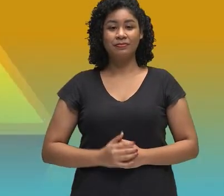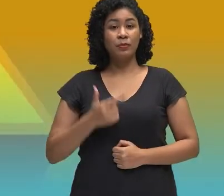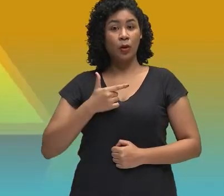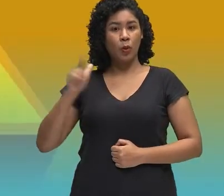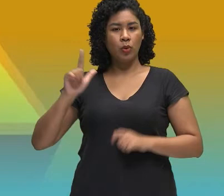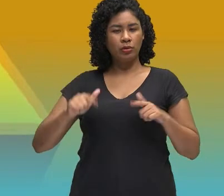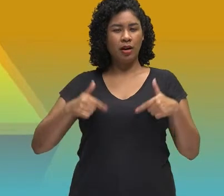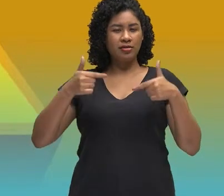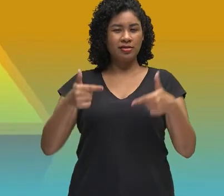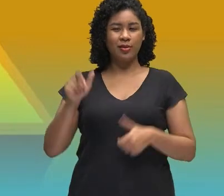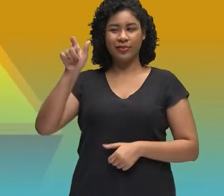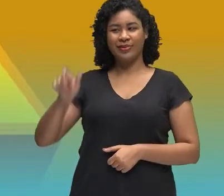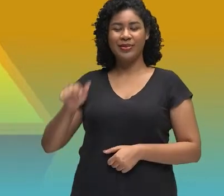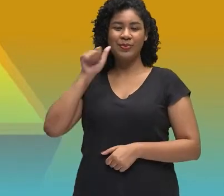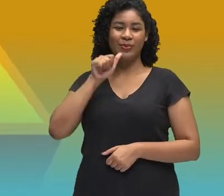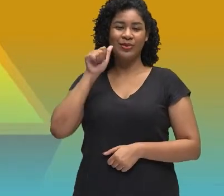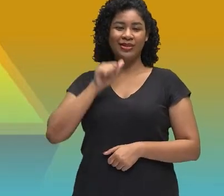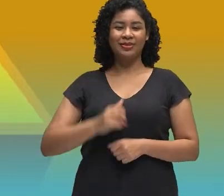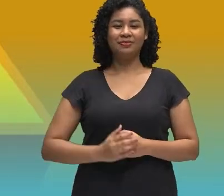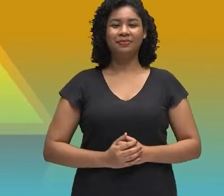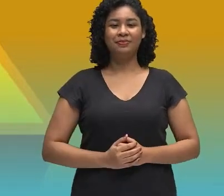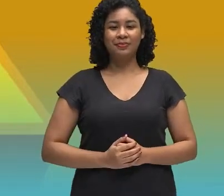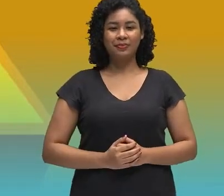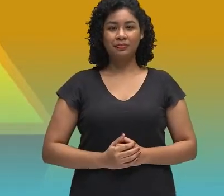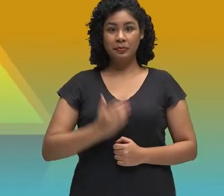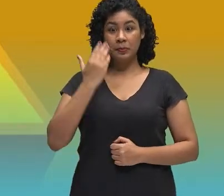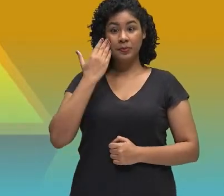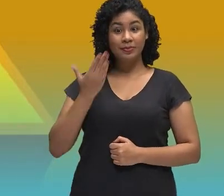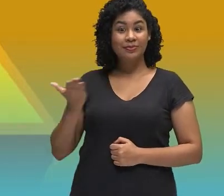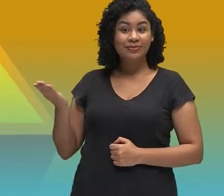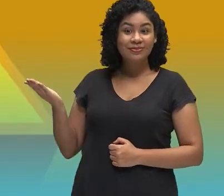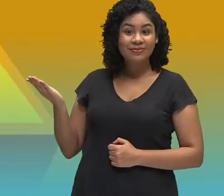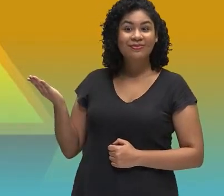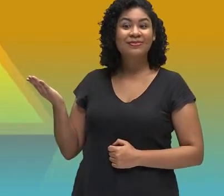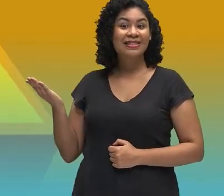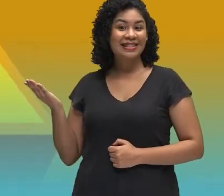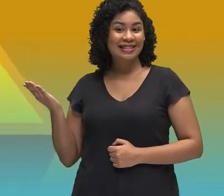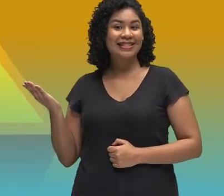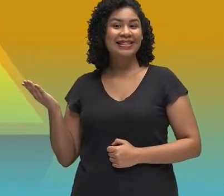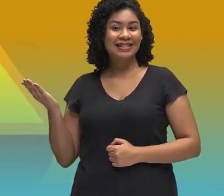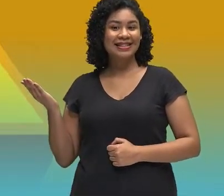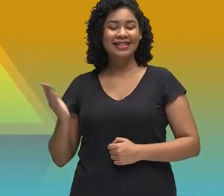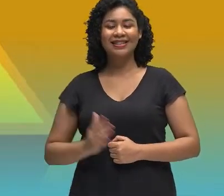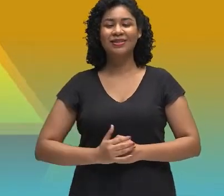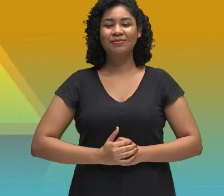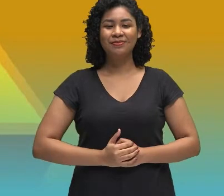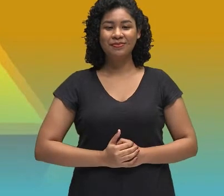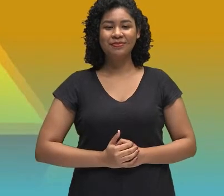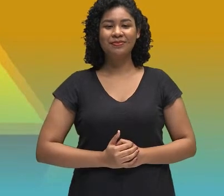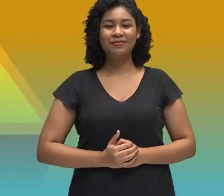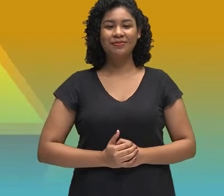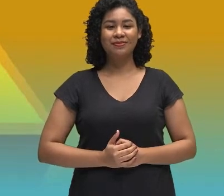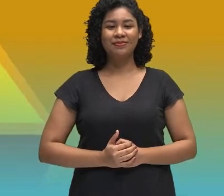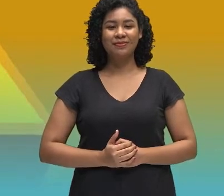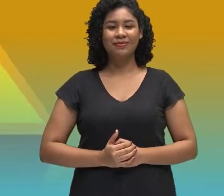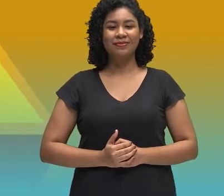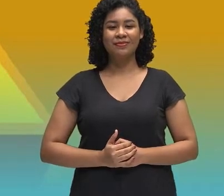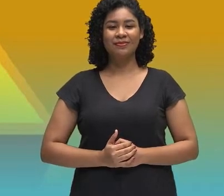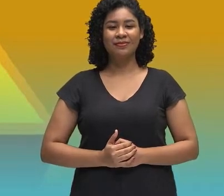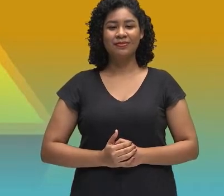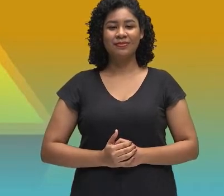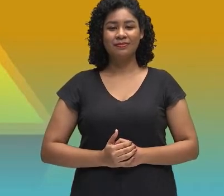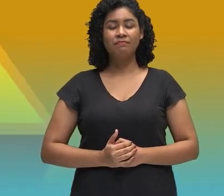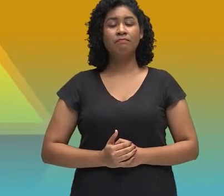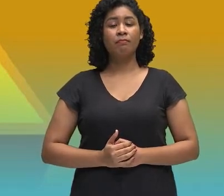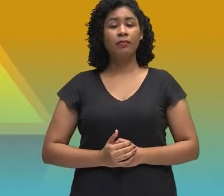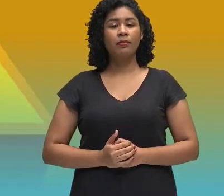não é? No final de semana. Olha só, olha aqui essa potira, não é? After that, depois